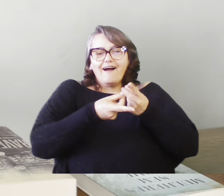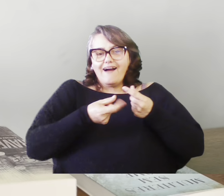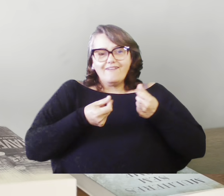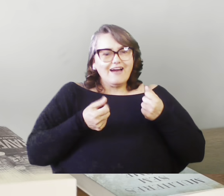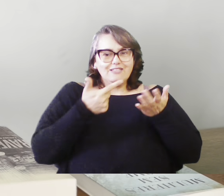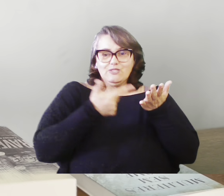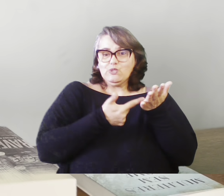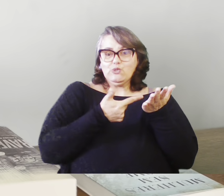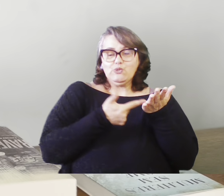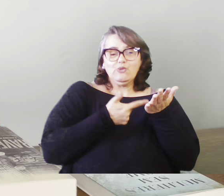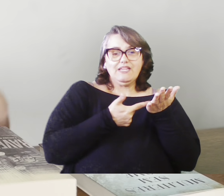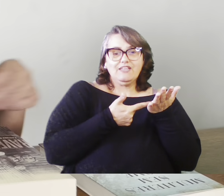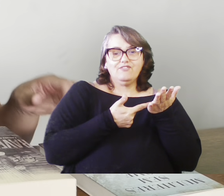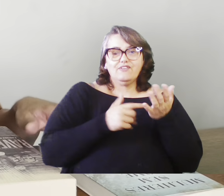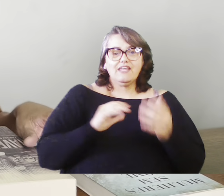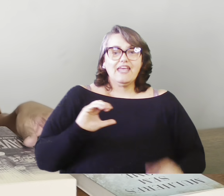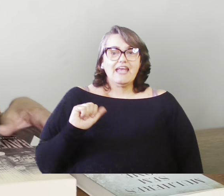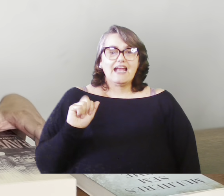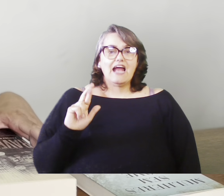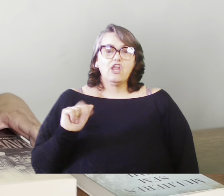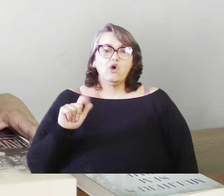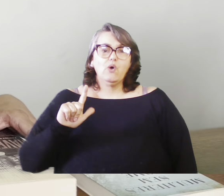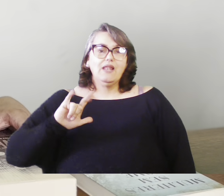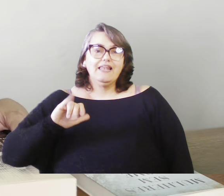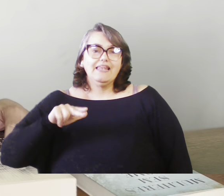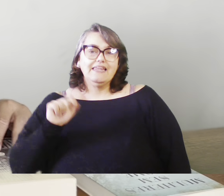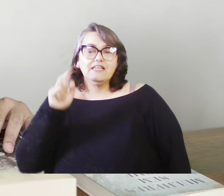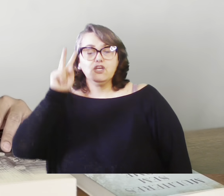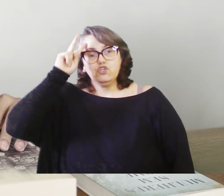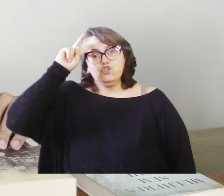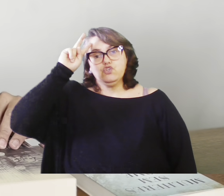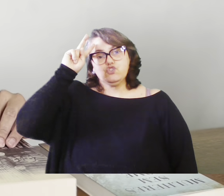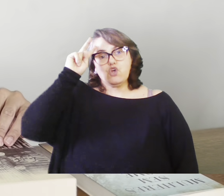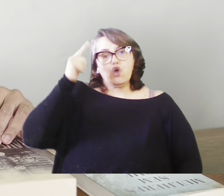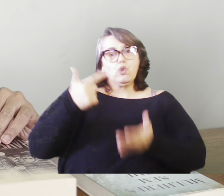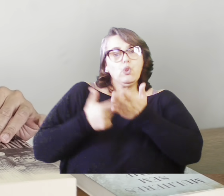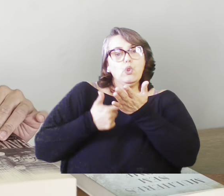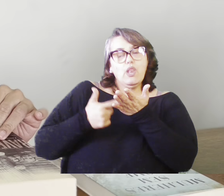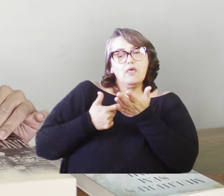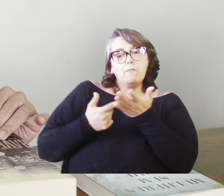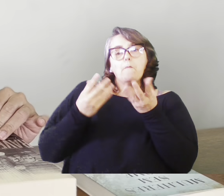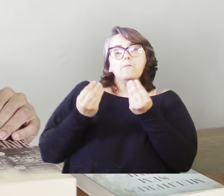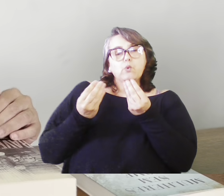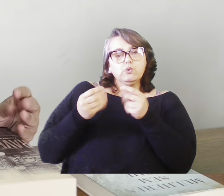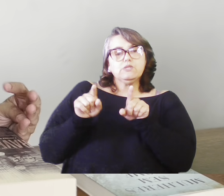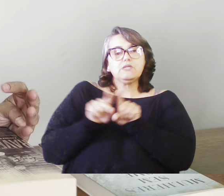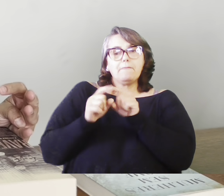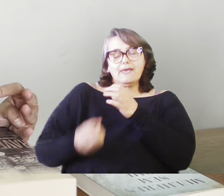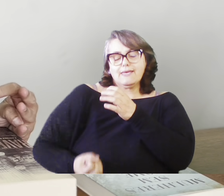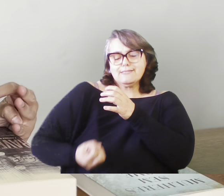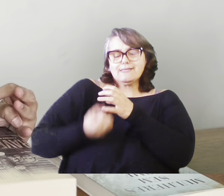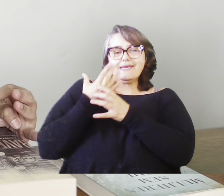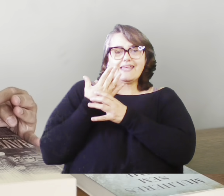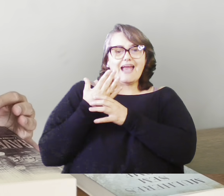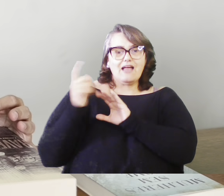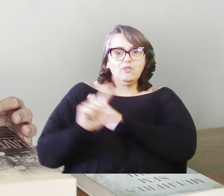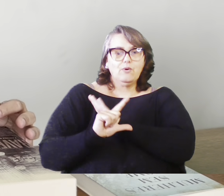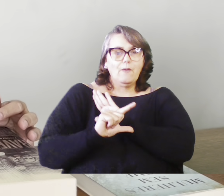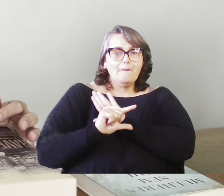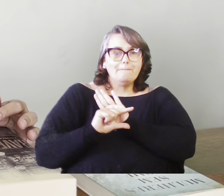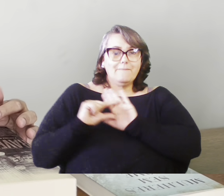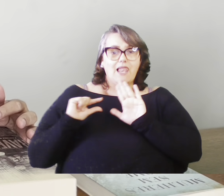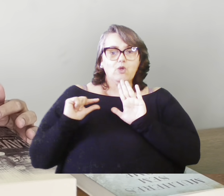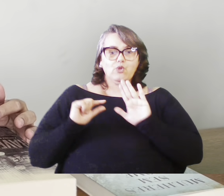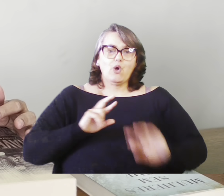mais fascinante desse livro. A Caroline tem muito da história dela no livro, muito também criado